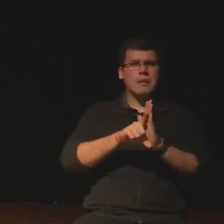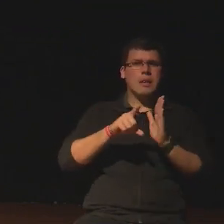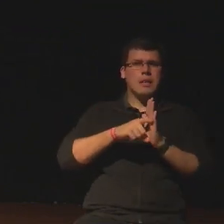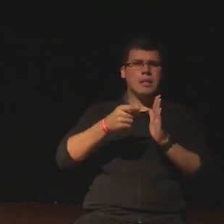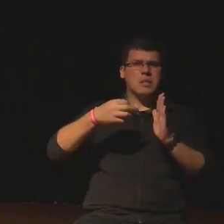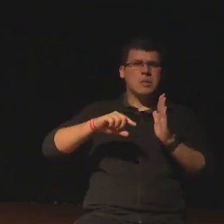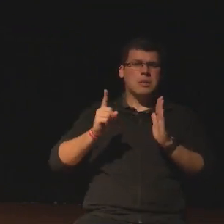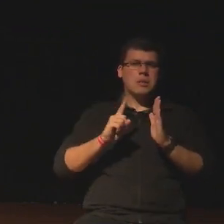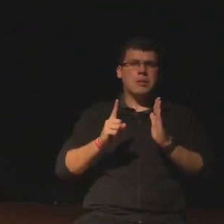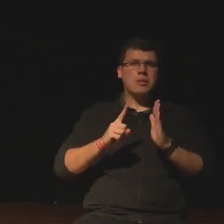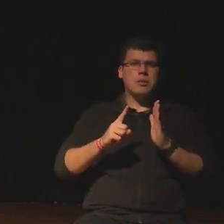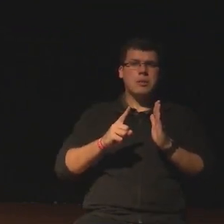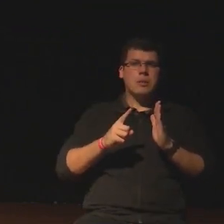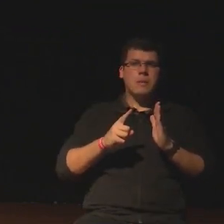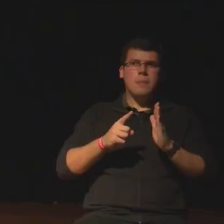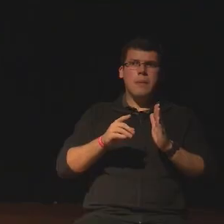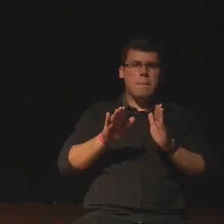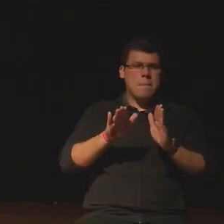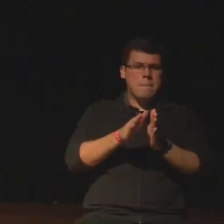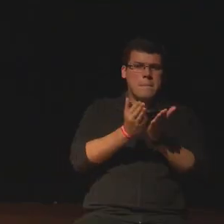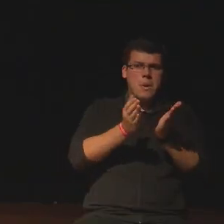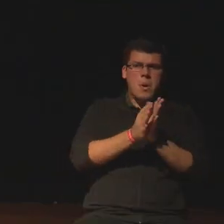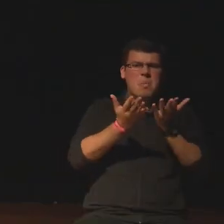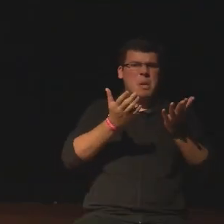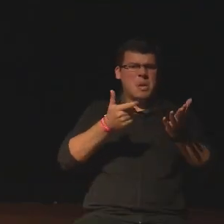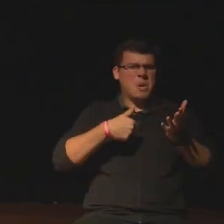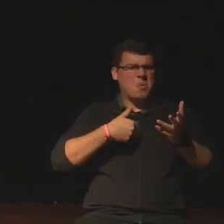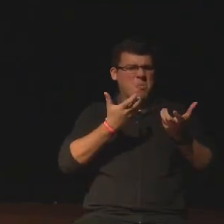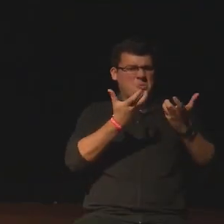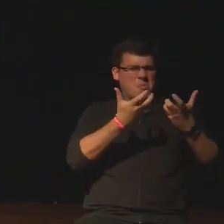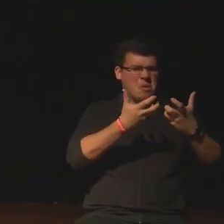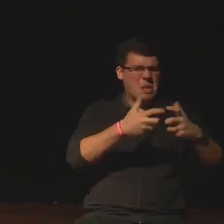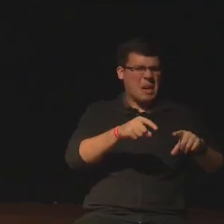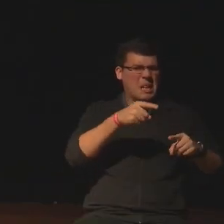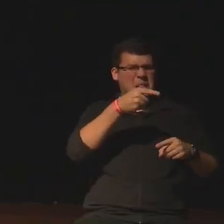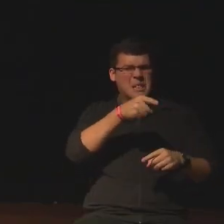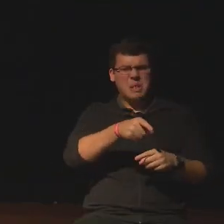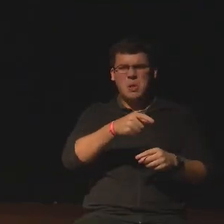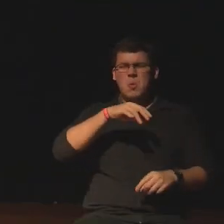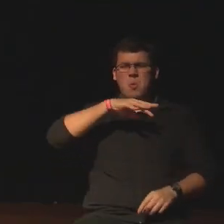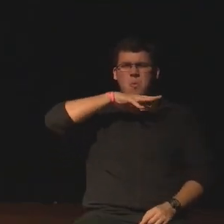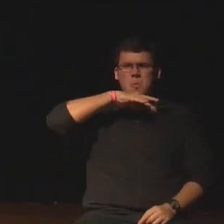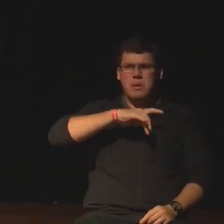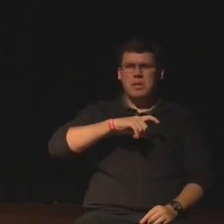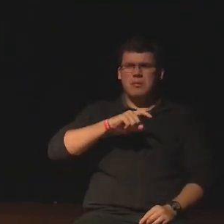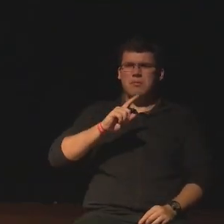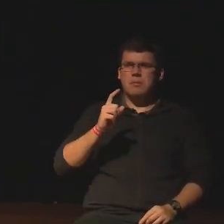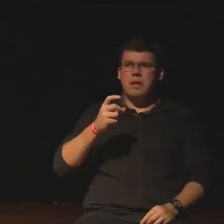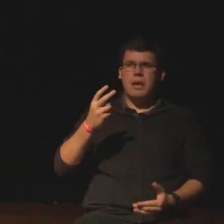negros. Então fica, ai, esses camelôs atrapalham. É uma vergonha.